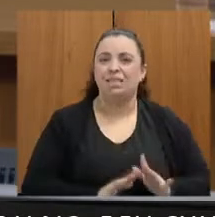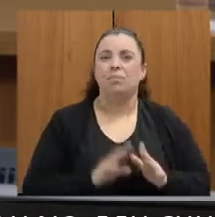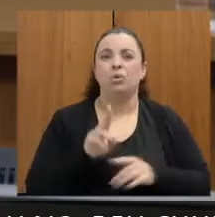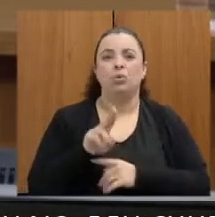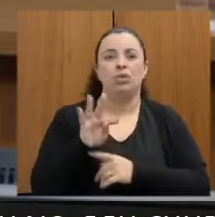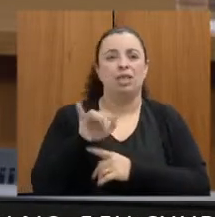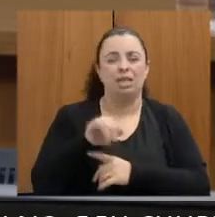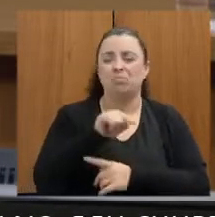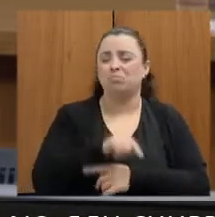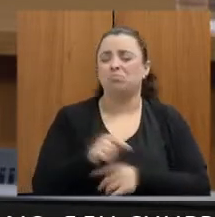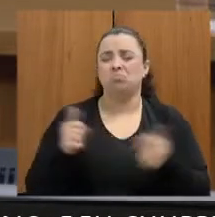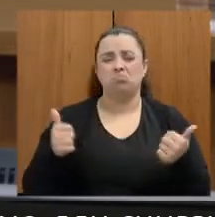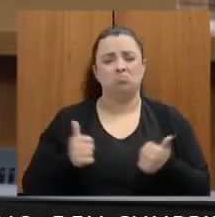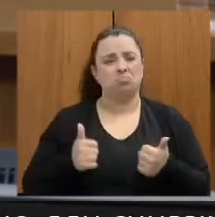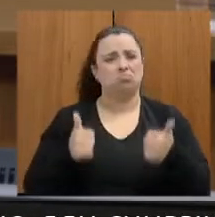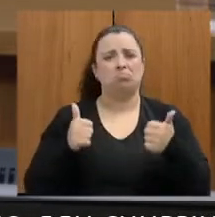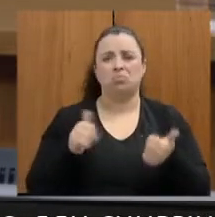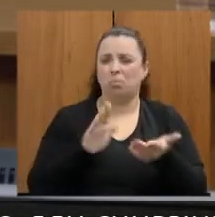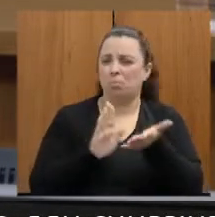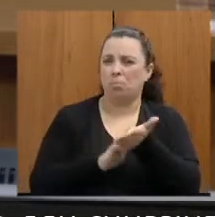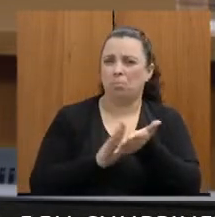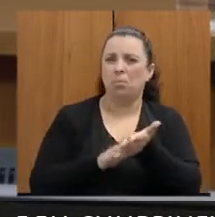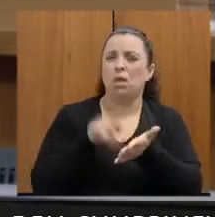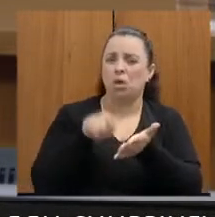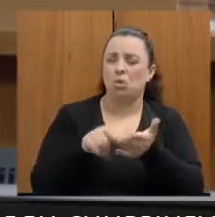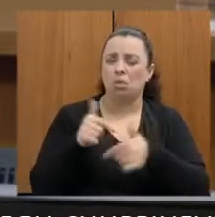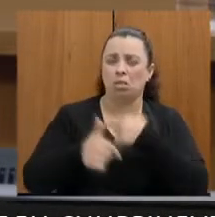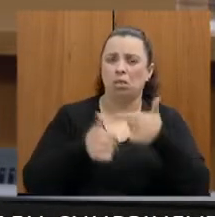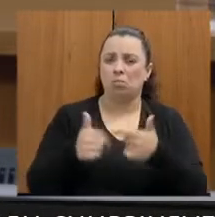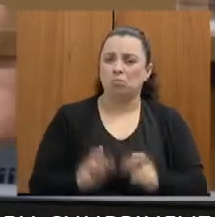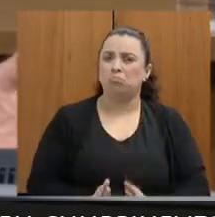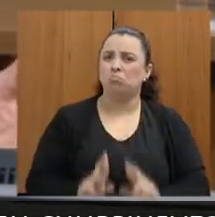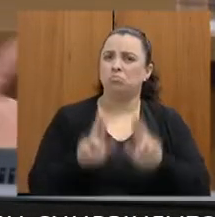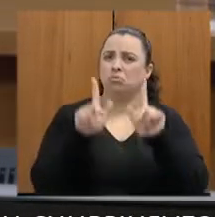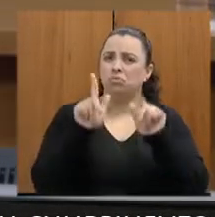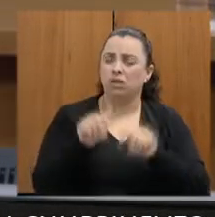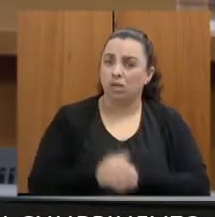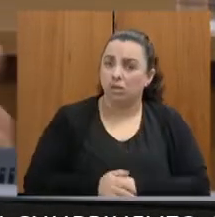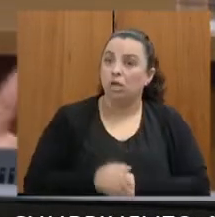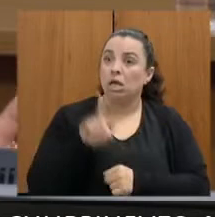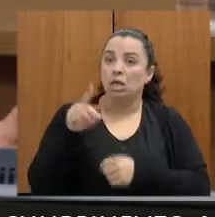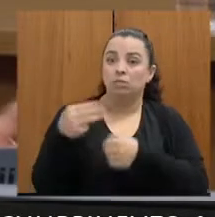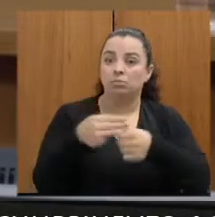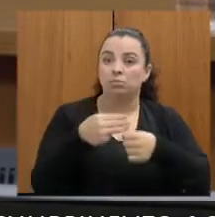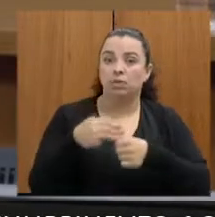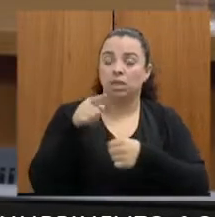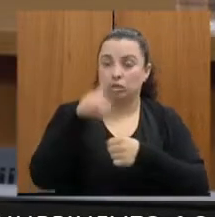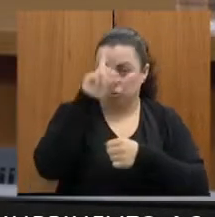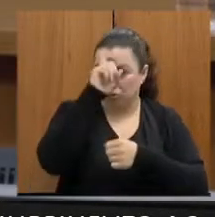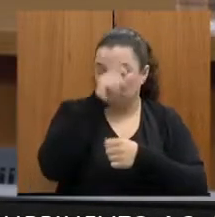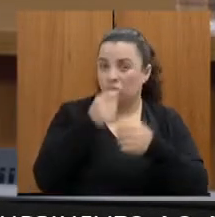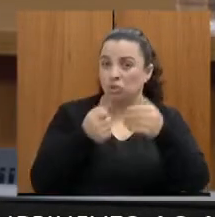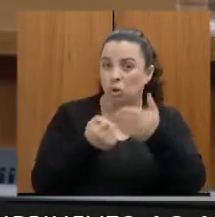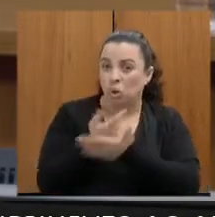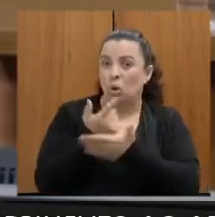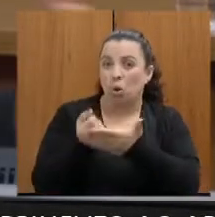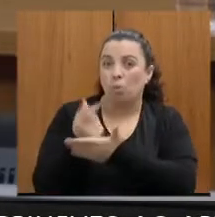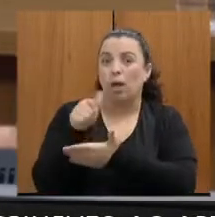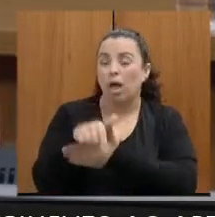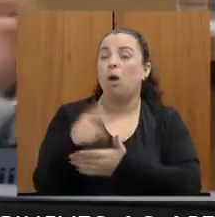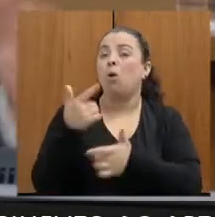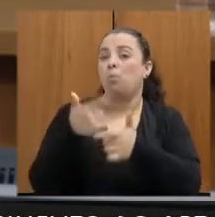feito realmente a diferença né a dificuldade dos municípios de estarem comprando é um é um